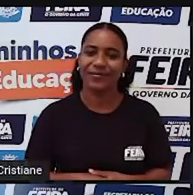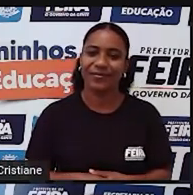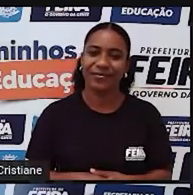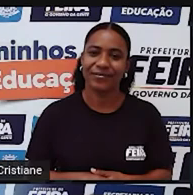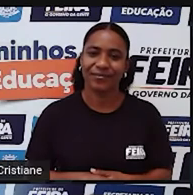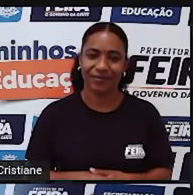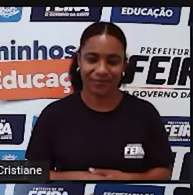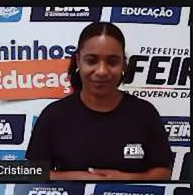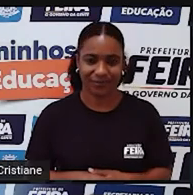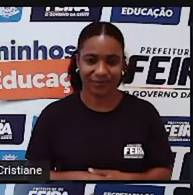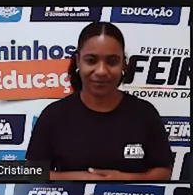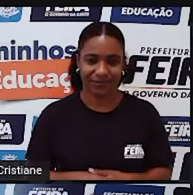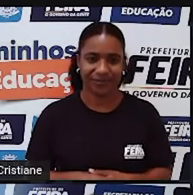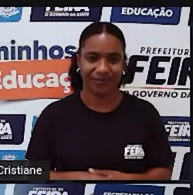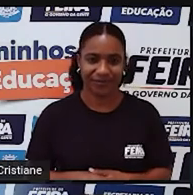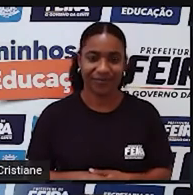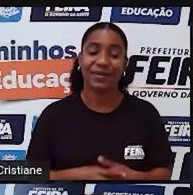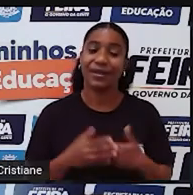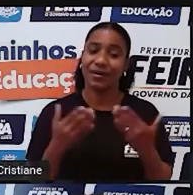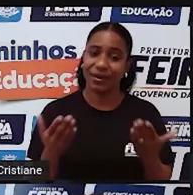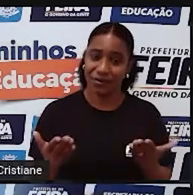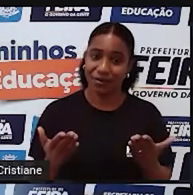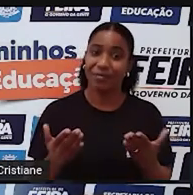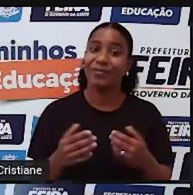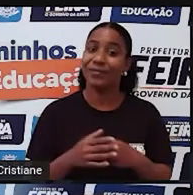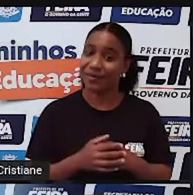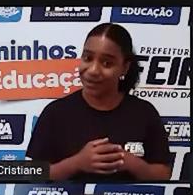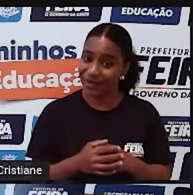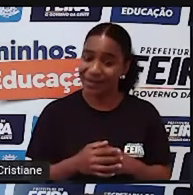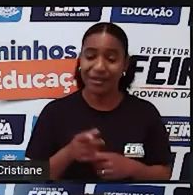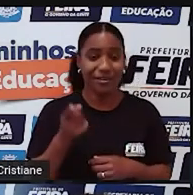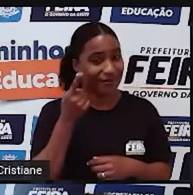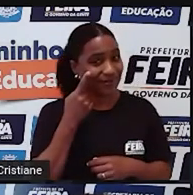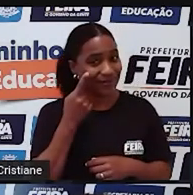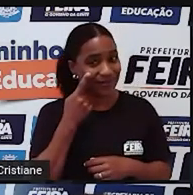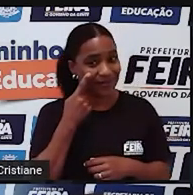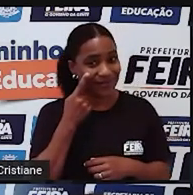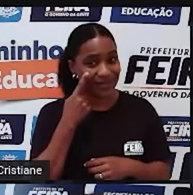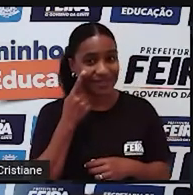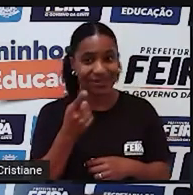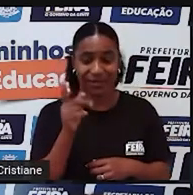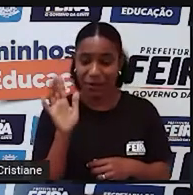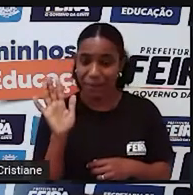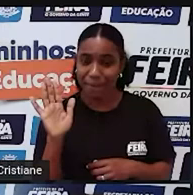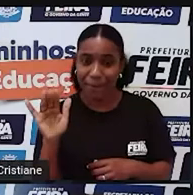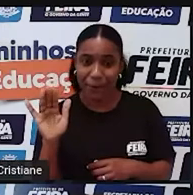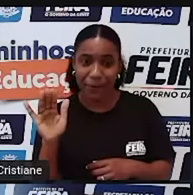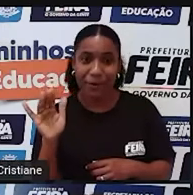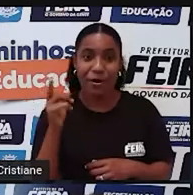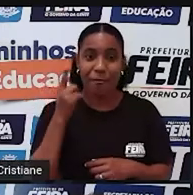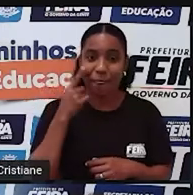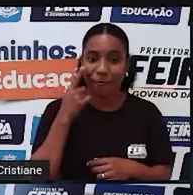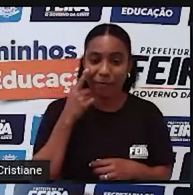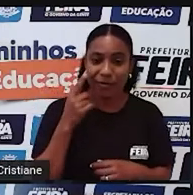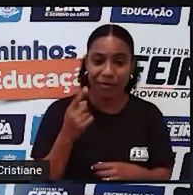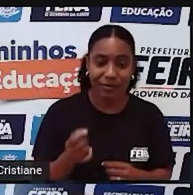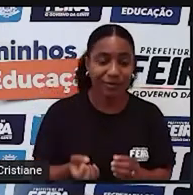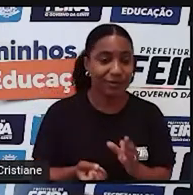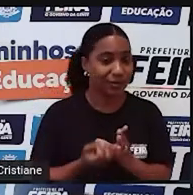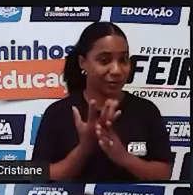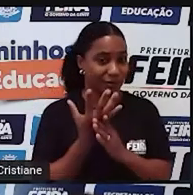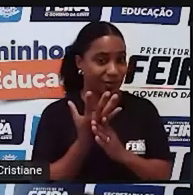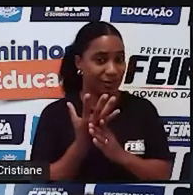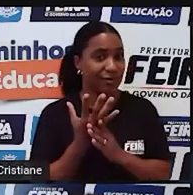Então, quais são as regras do jogo? Vocês vão bater no personagem. Olha aqui, mas só